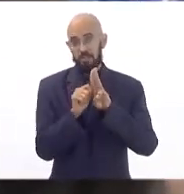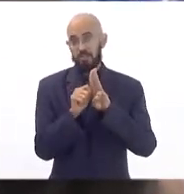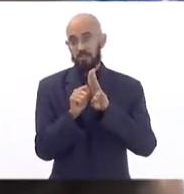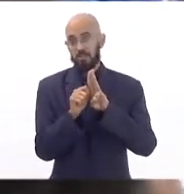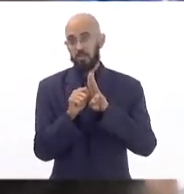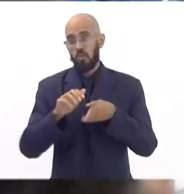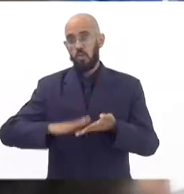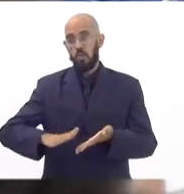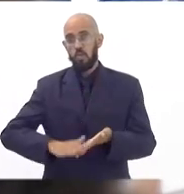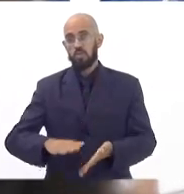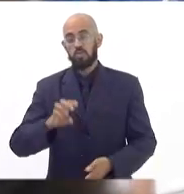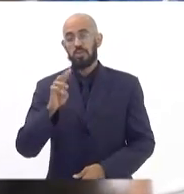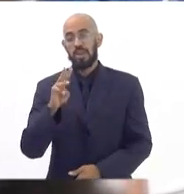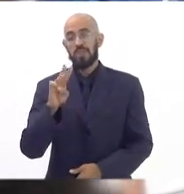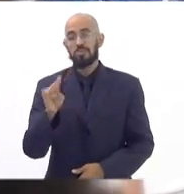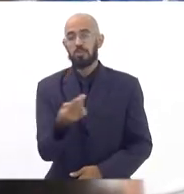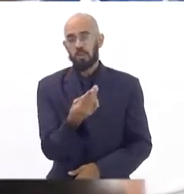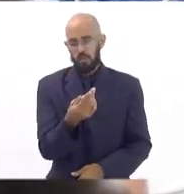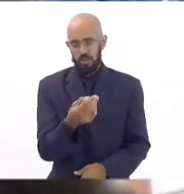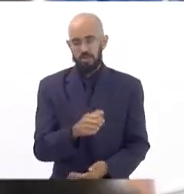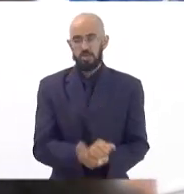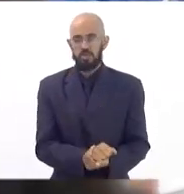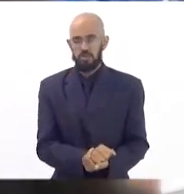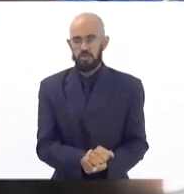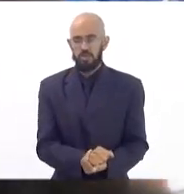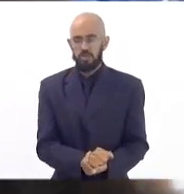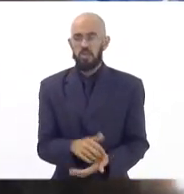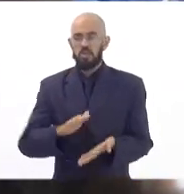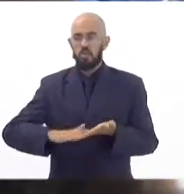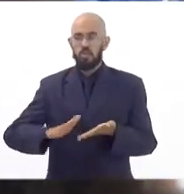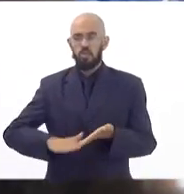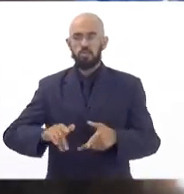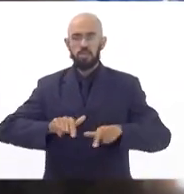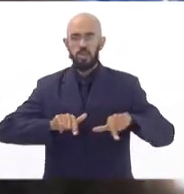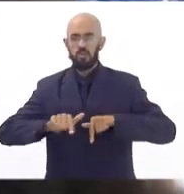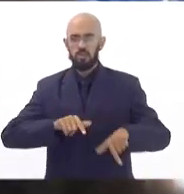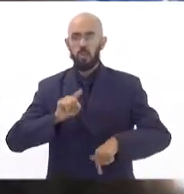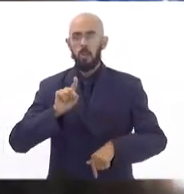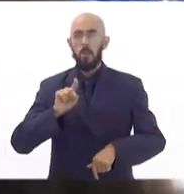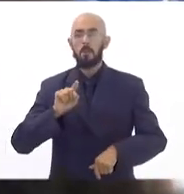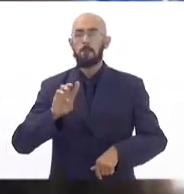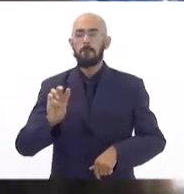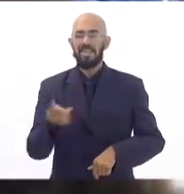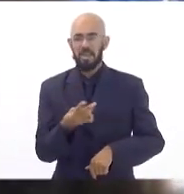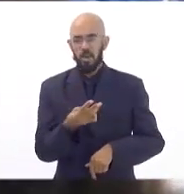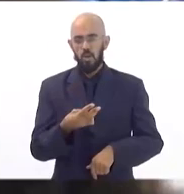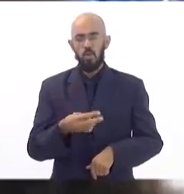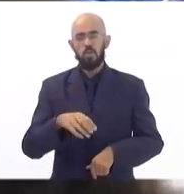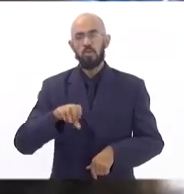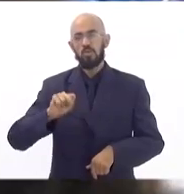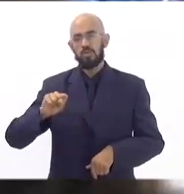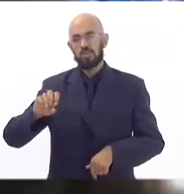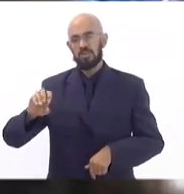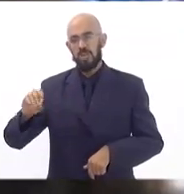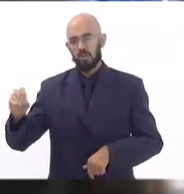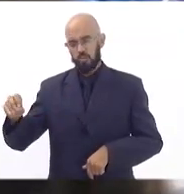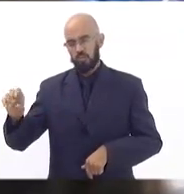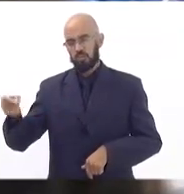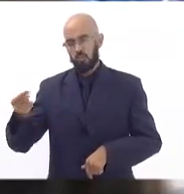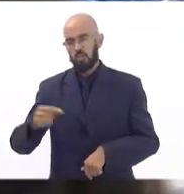material 3 milhões curso serviço 1 milhão 880 1863 reais total